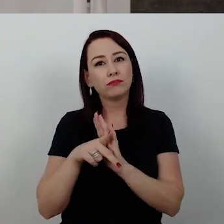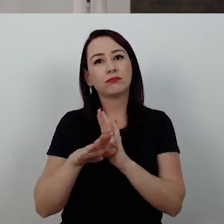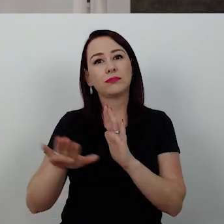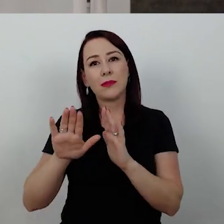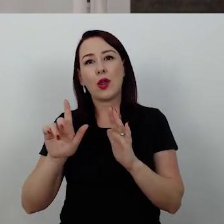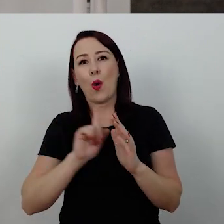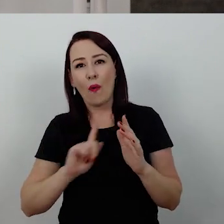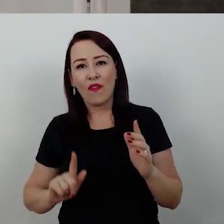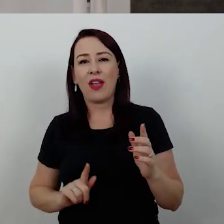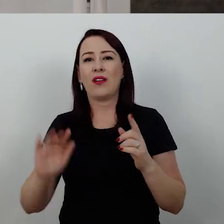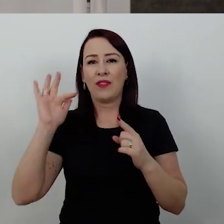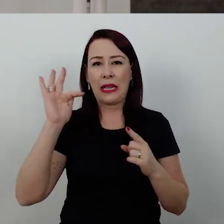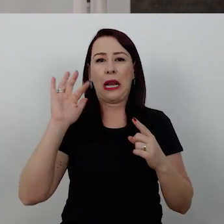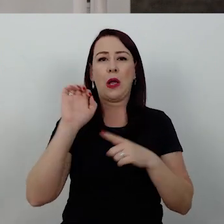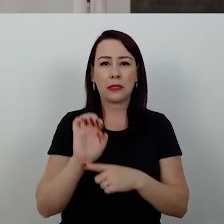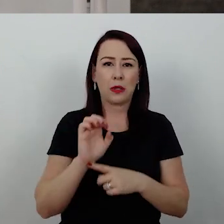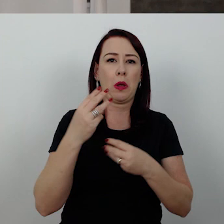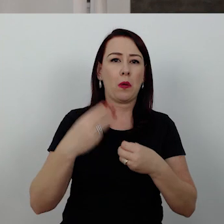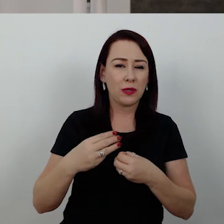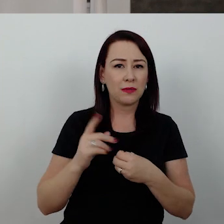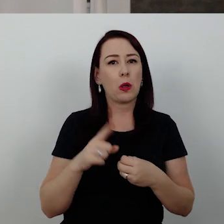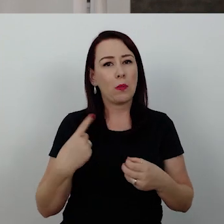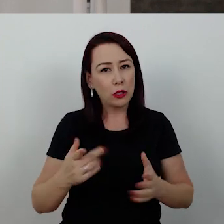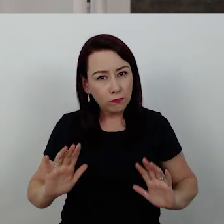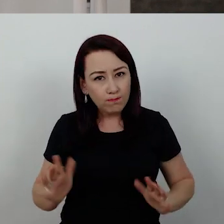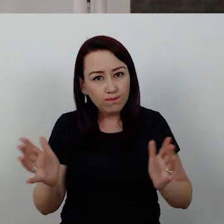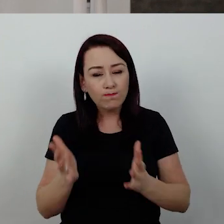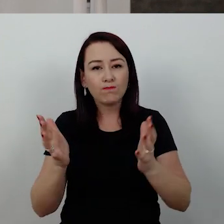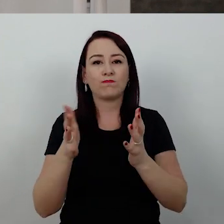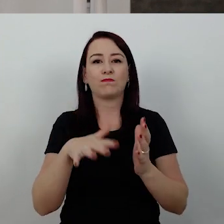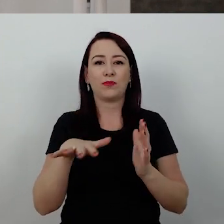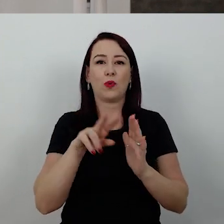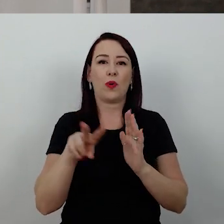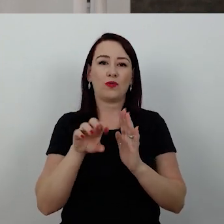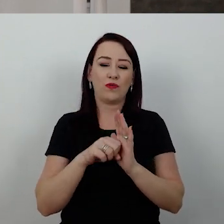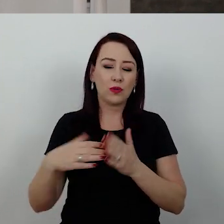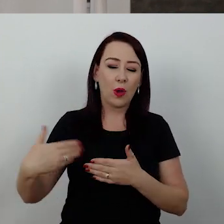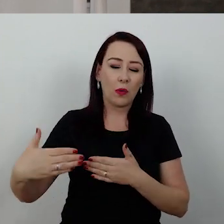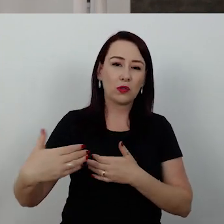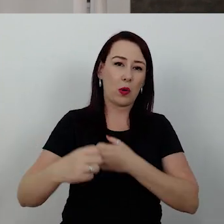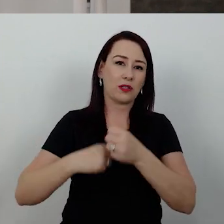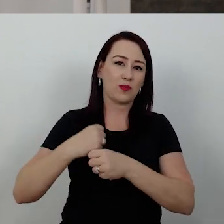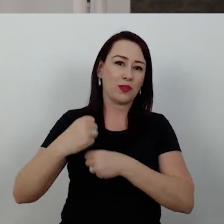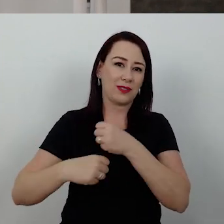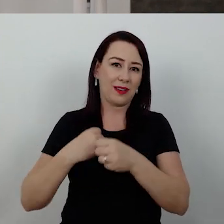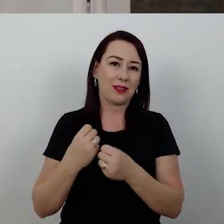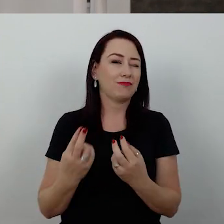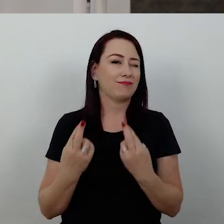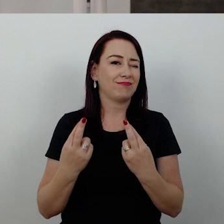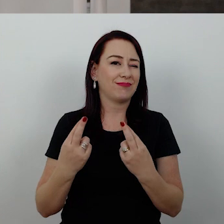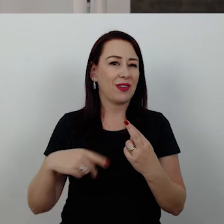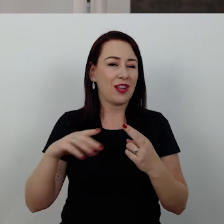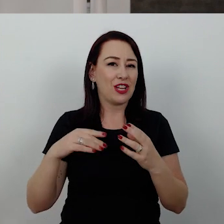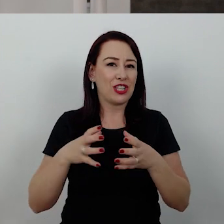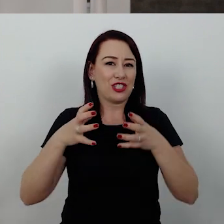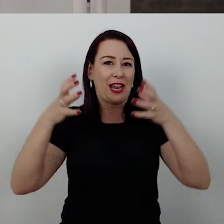governamentais mesmo, para a gente poder impulsionar o setor nos próximos anos aí, e que só cresça, né, e